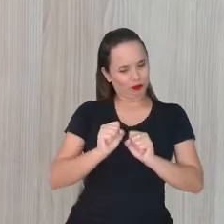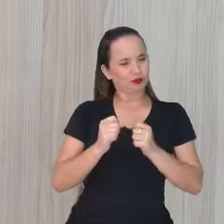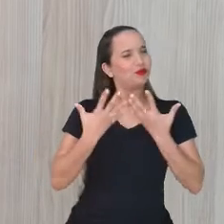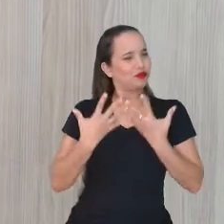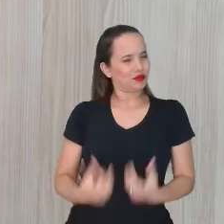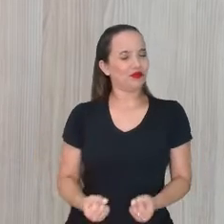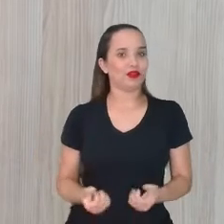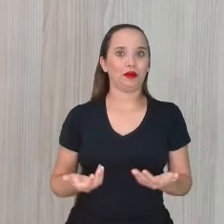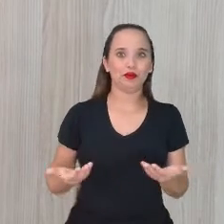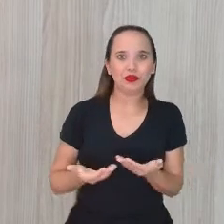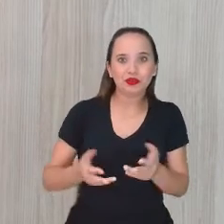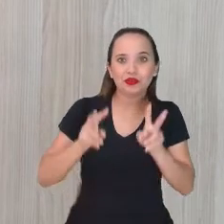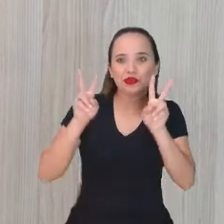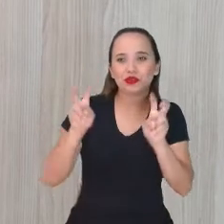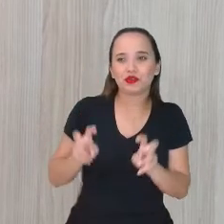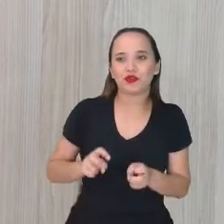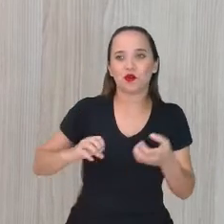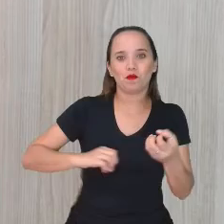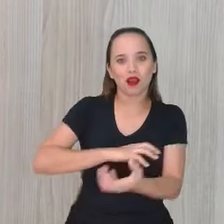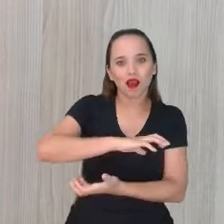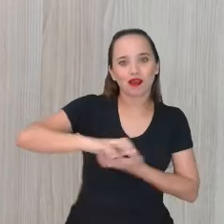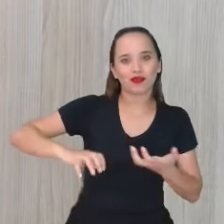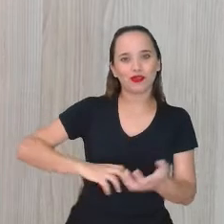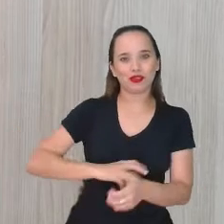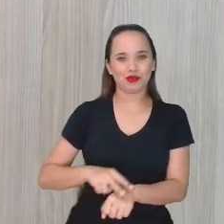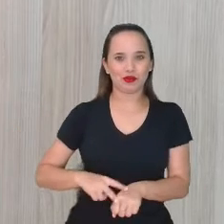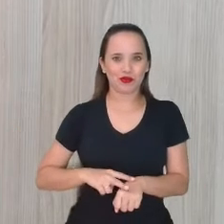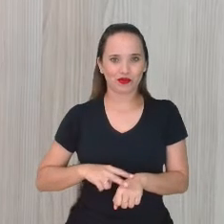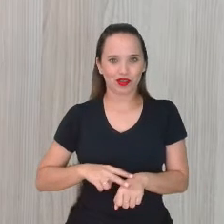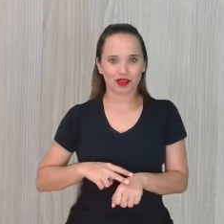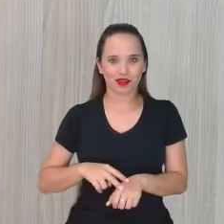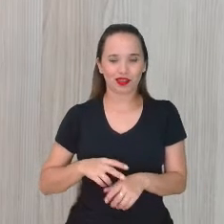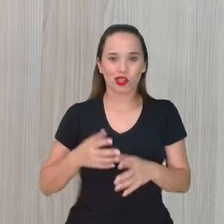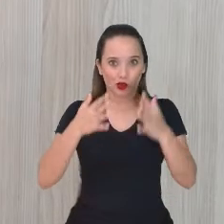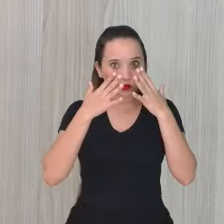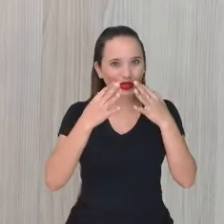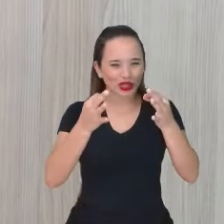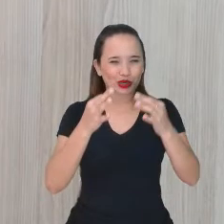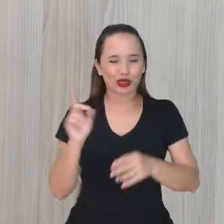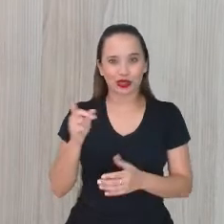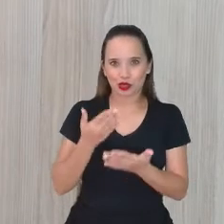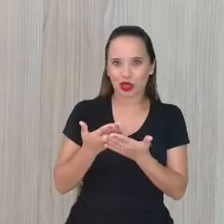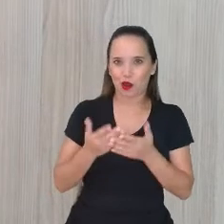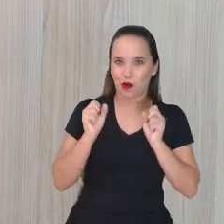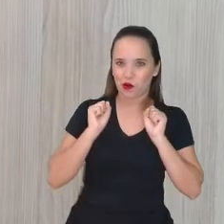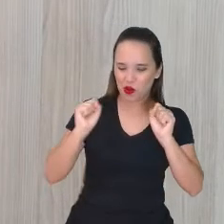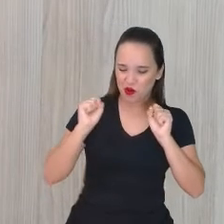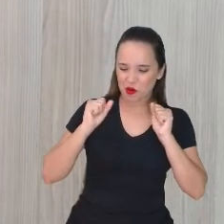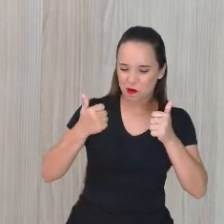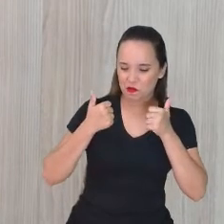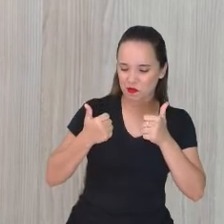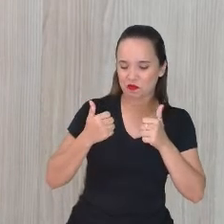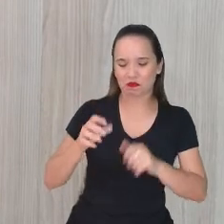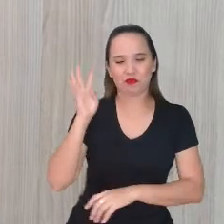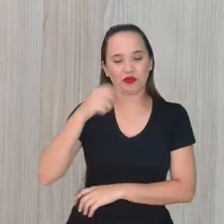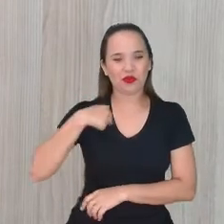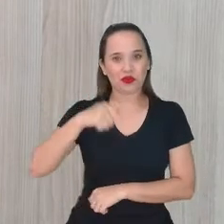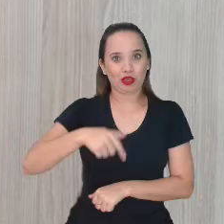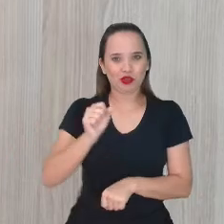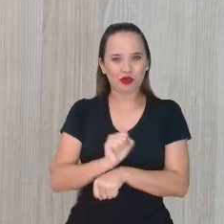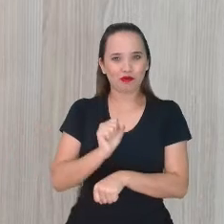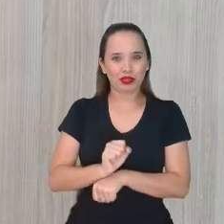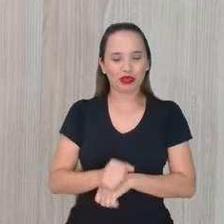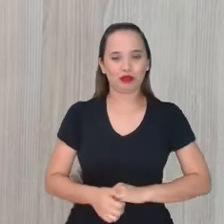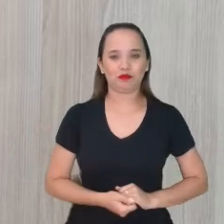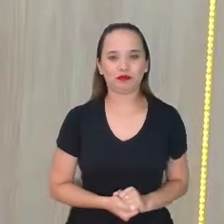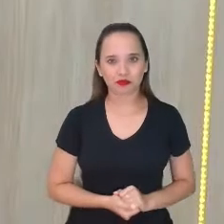sobre a questão da Revolução Verde. Fica ligado que a aula é show, viu, minha gente? Estou aqui aguardando as interações de vocês, viu?